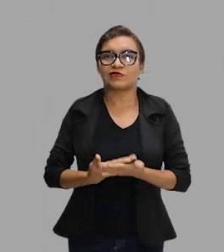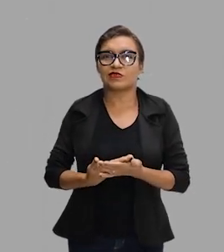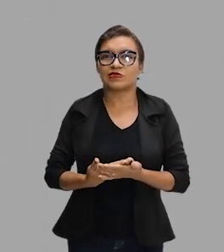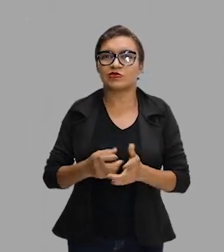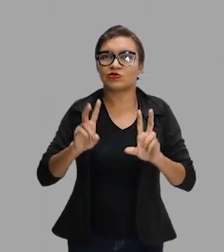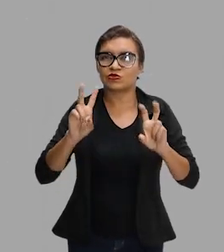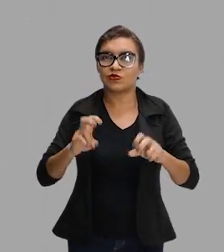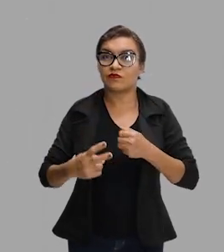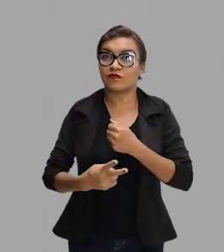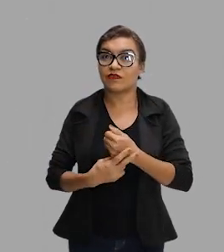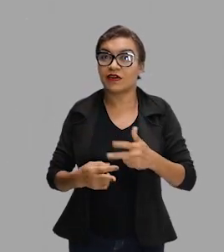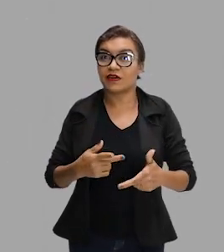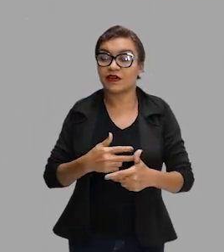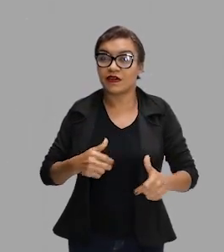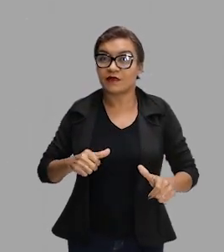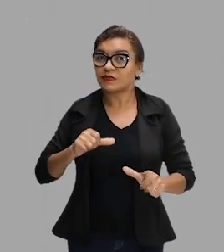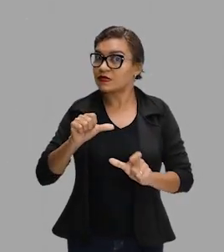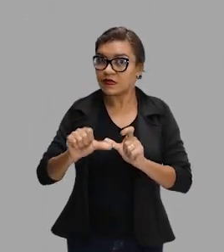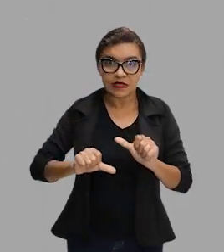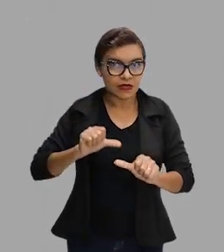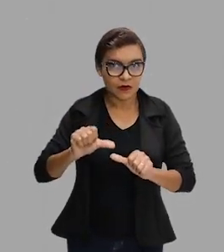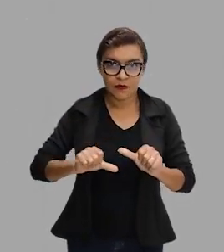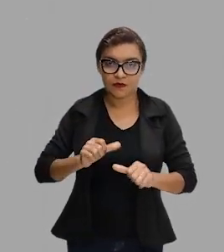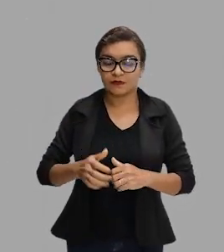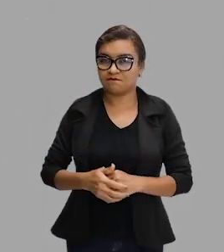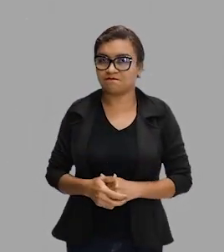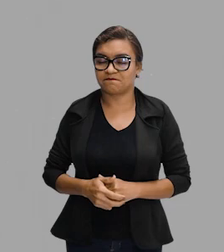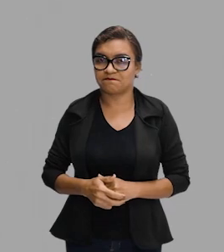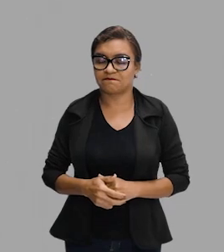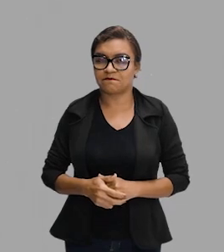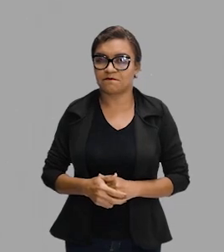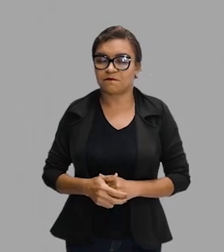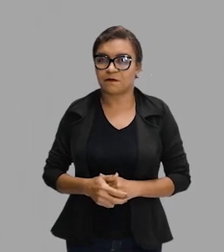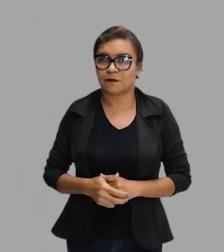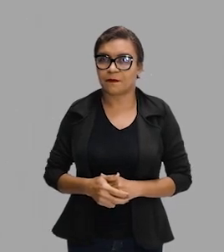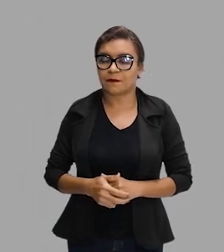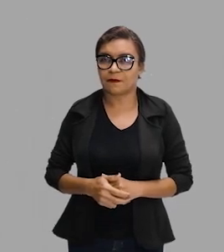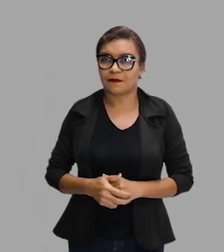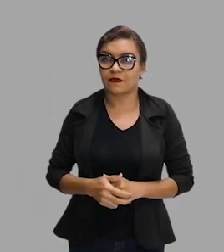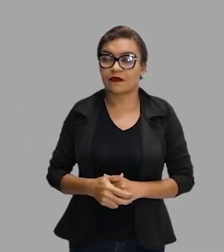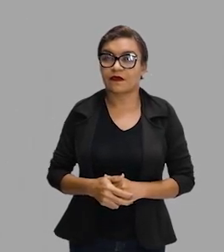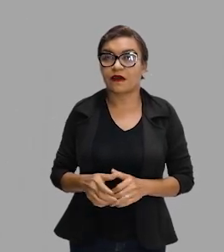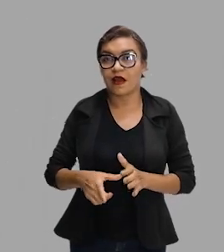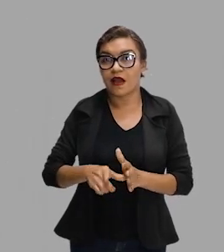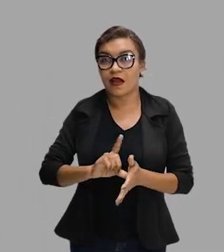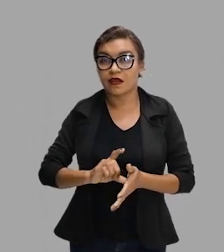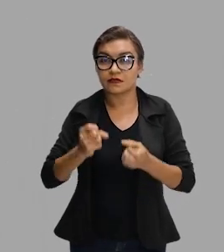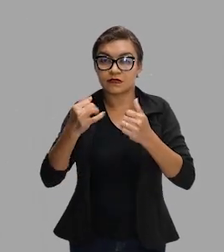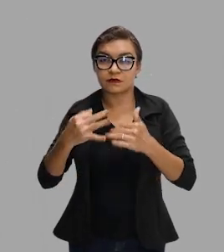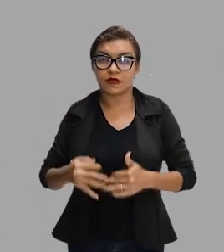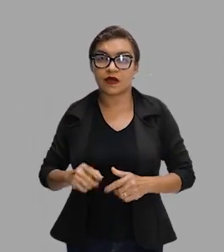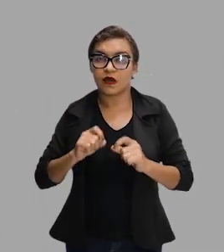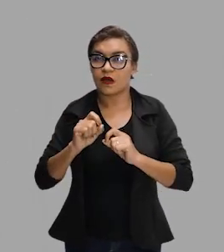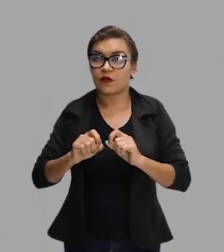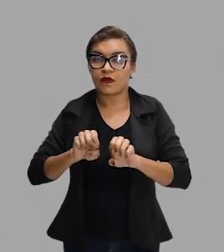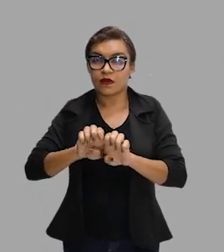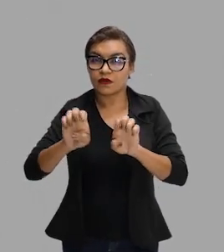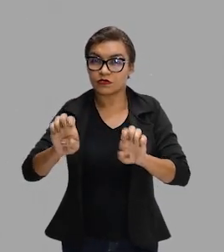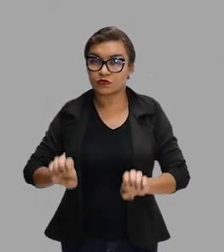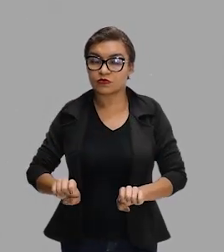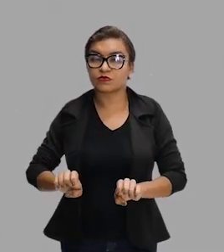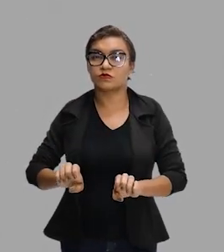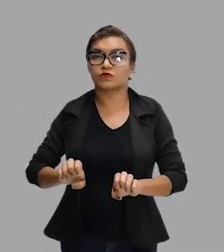regulares. Para conhecer os verbos, nós vamos passar antes, os verbos regulares, nós vamos passar antes por uma estrutura toda